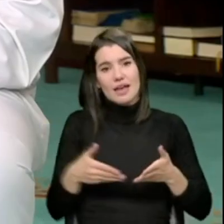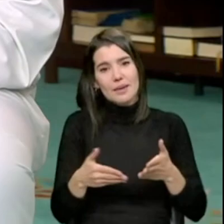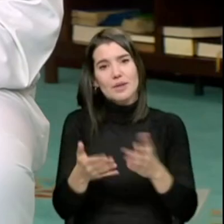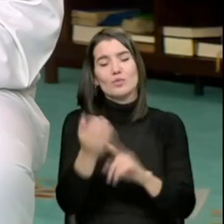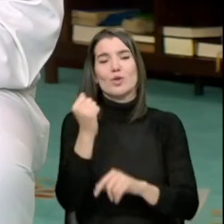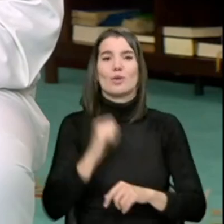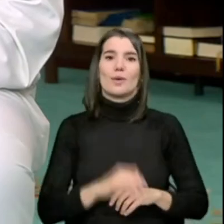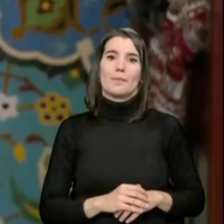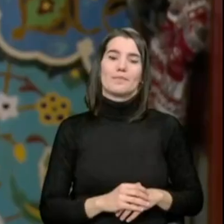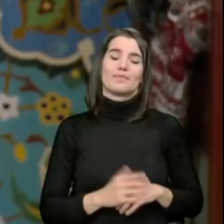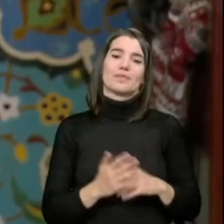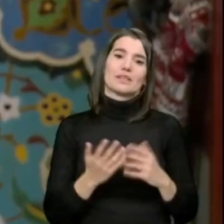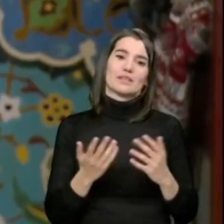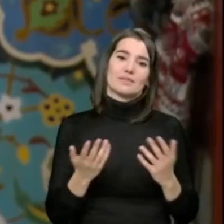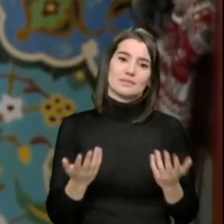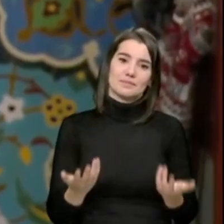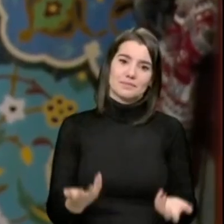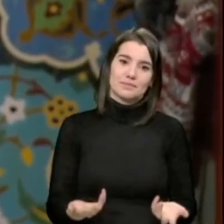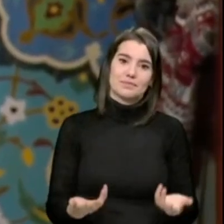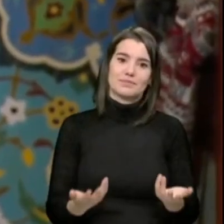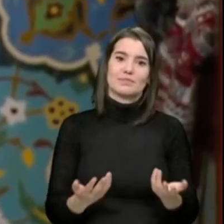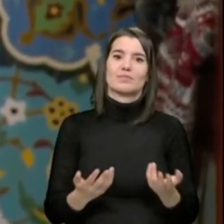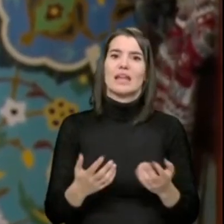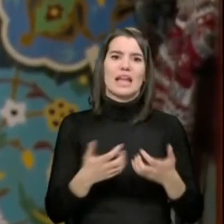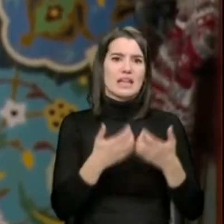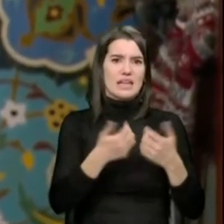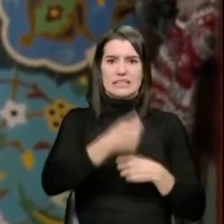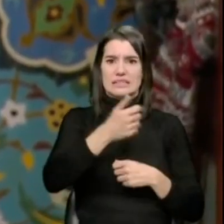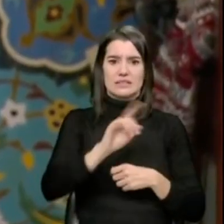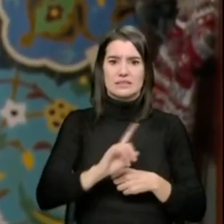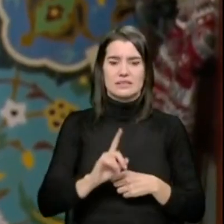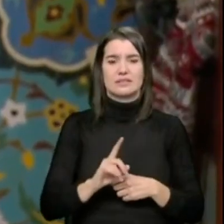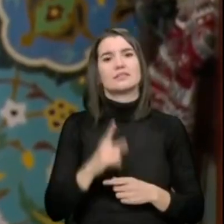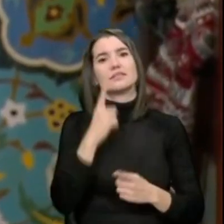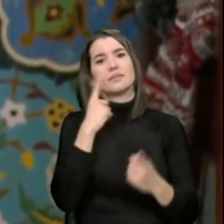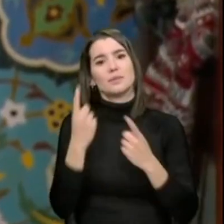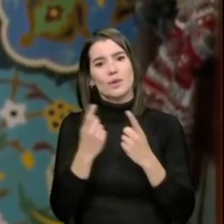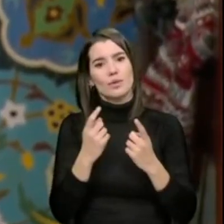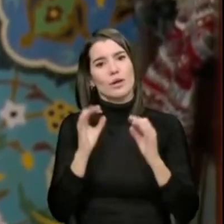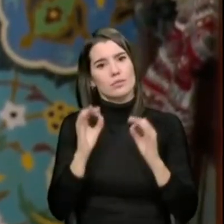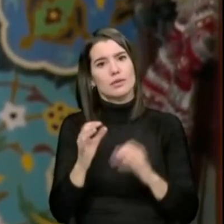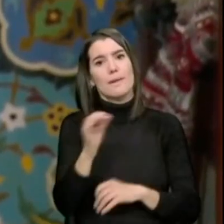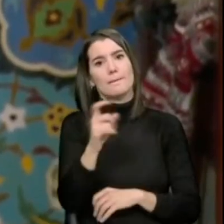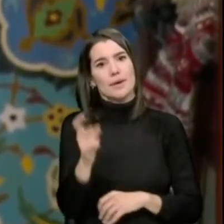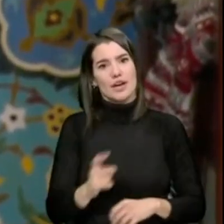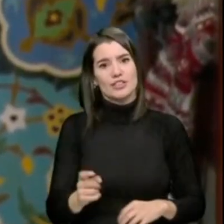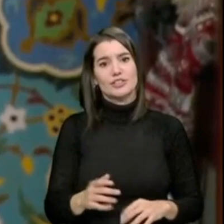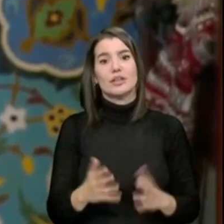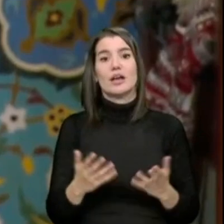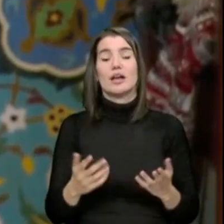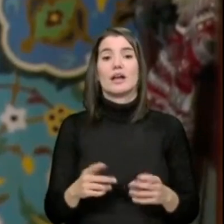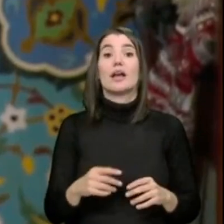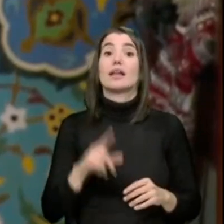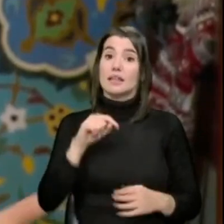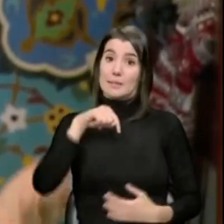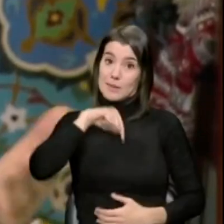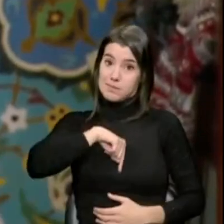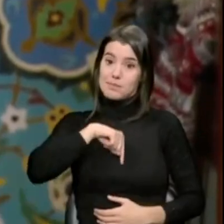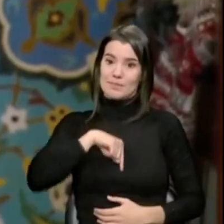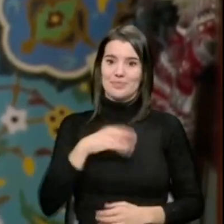caminho de não privilegiar a guerra, mas sim de procurar essa mesma paz. E depois também há a paz